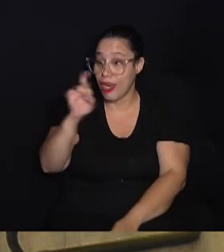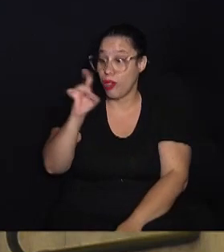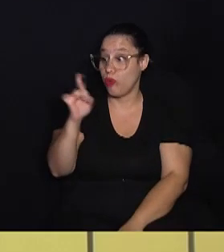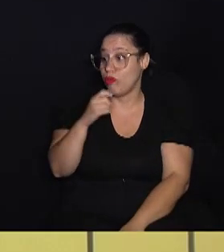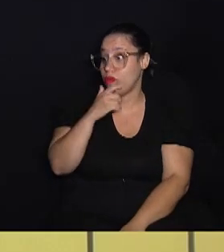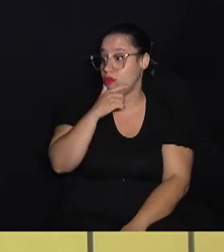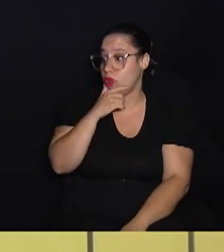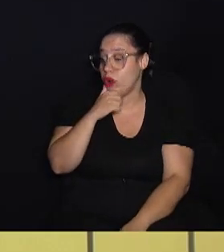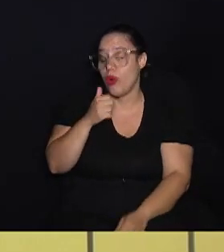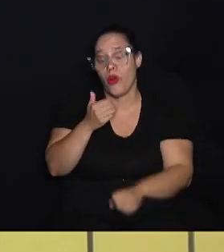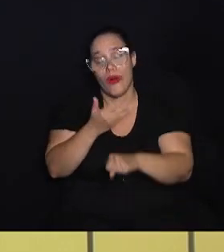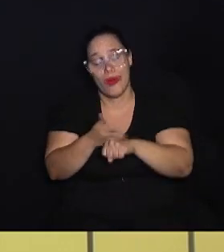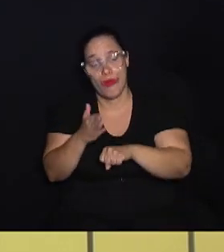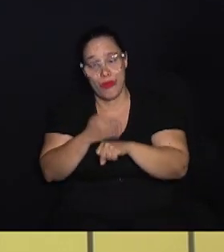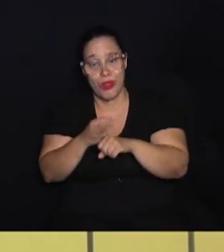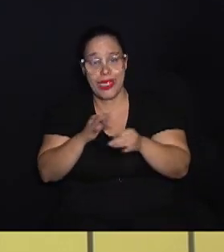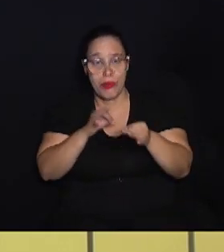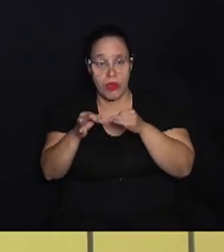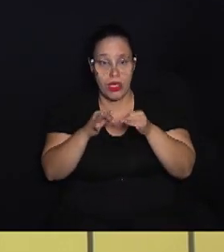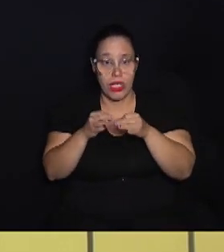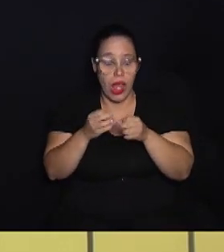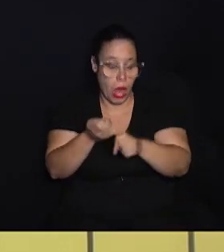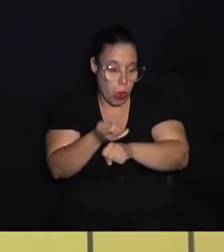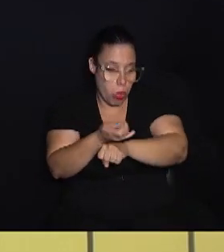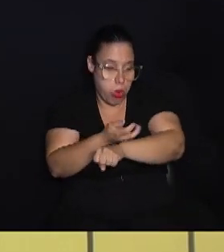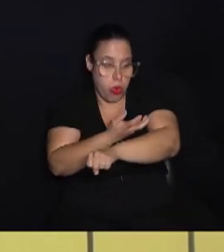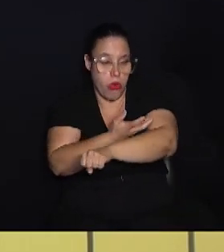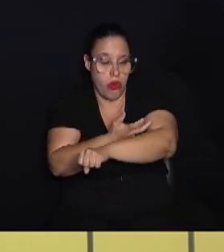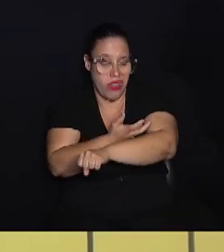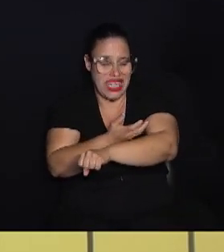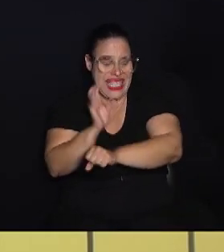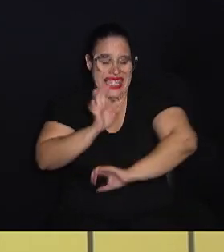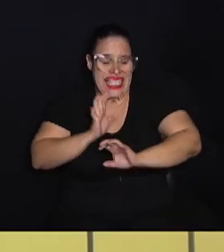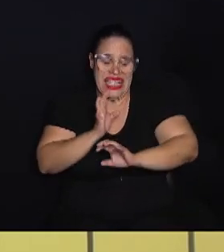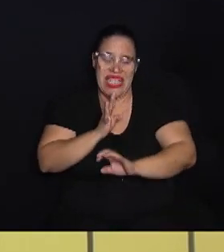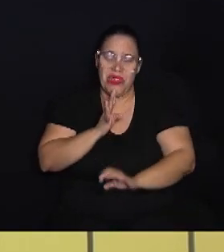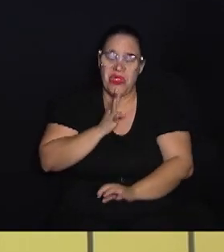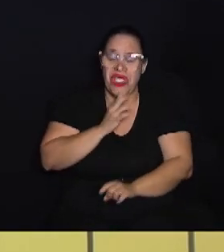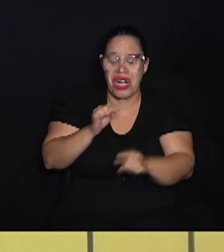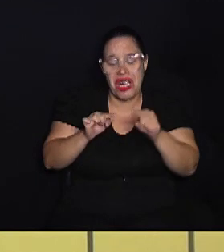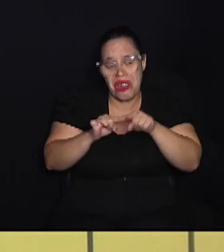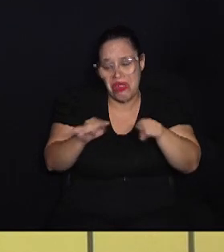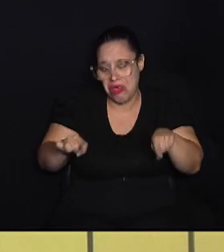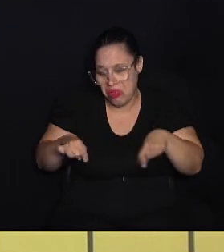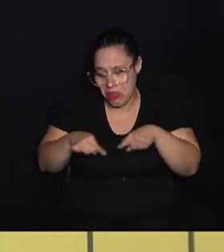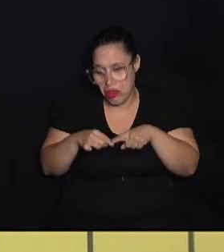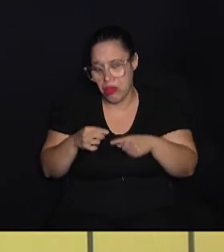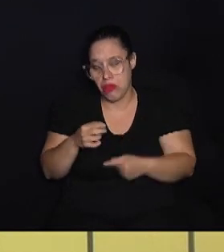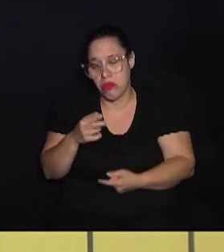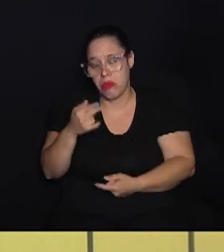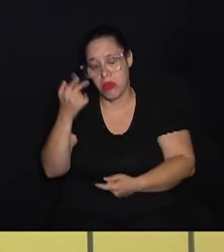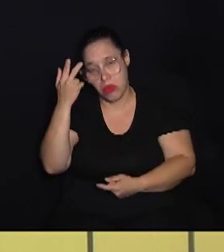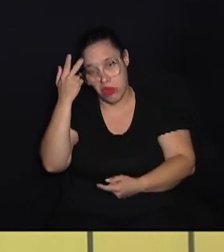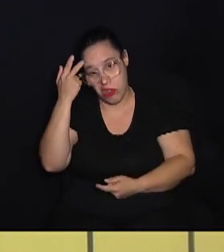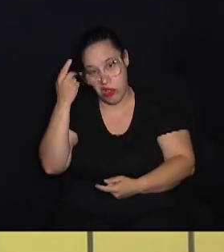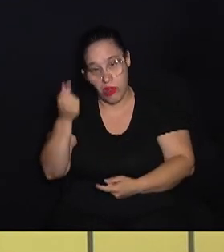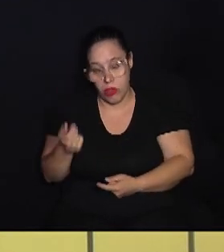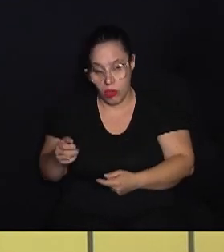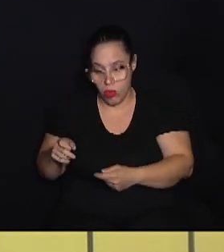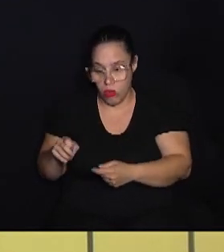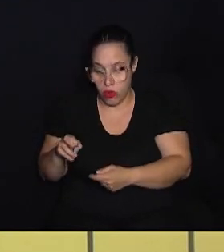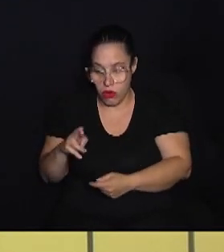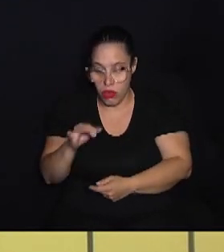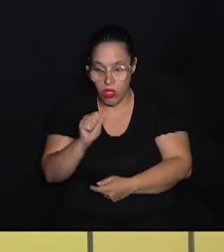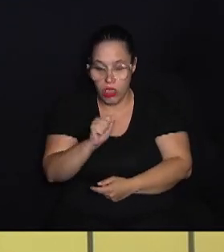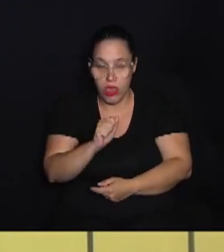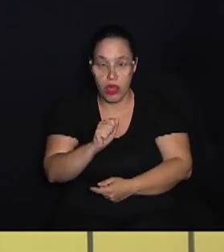o preparo, né? Eles podem acabar se queimando, às vezes eles não conhecem o terreno, né? É muito comum na área rural a existência de fossas, então muitas